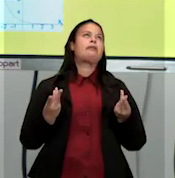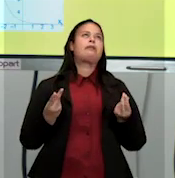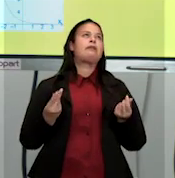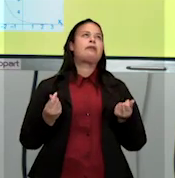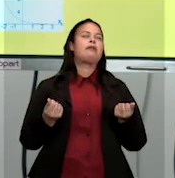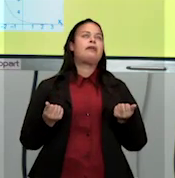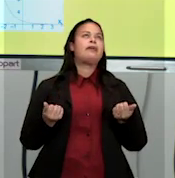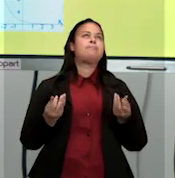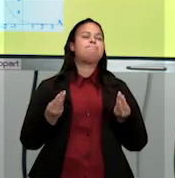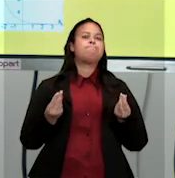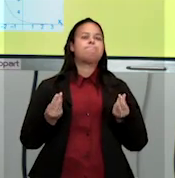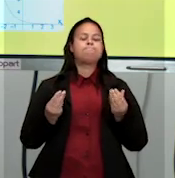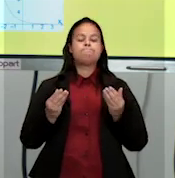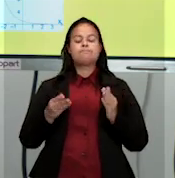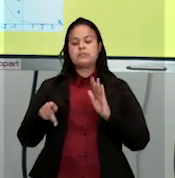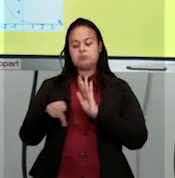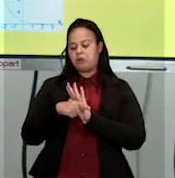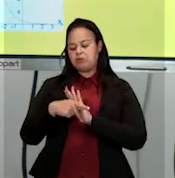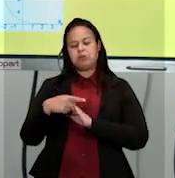acentuada, né?